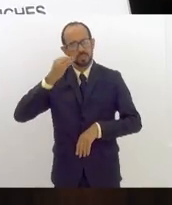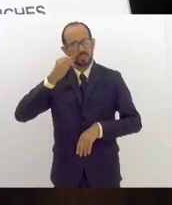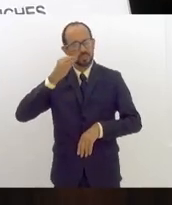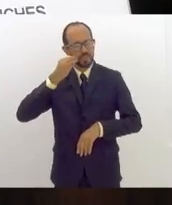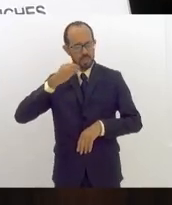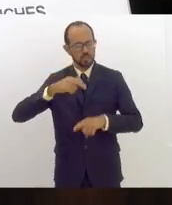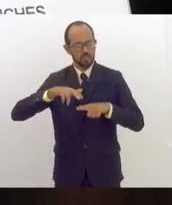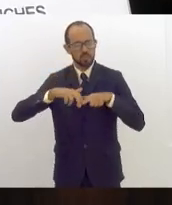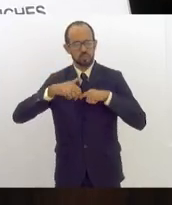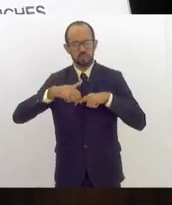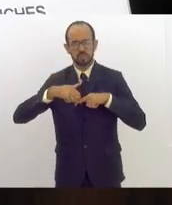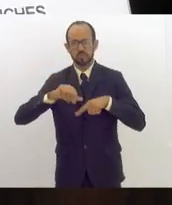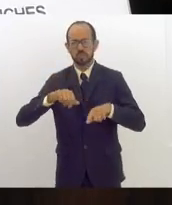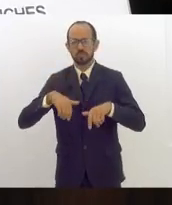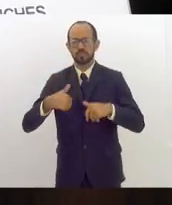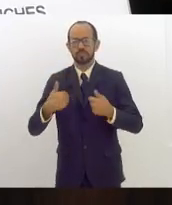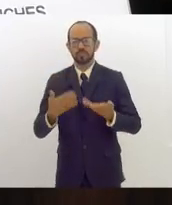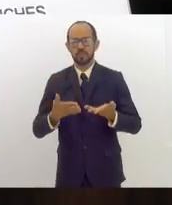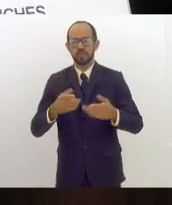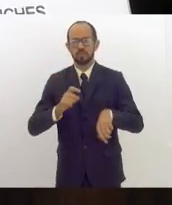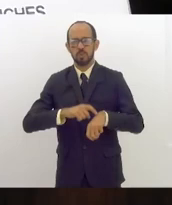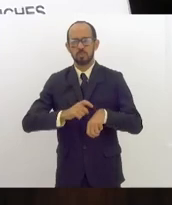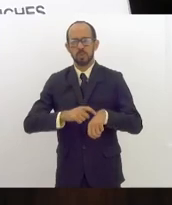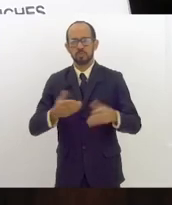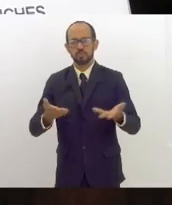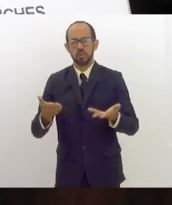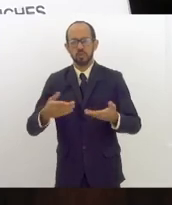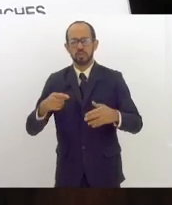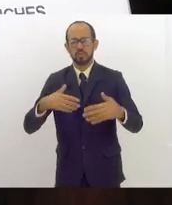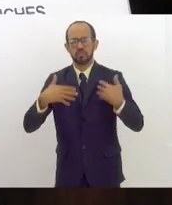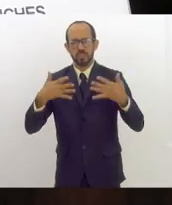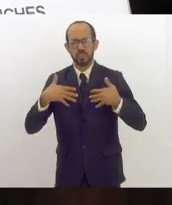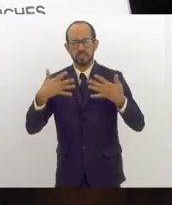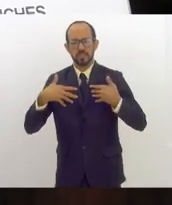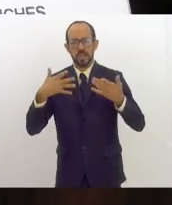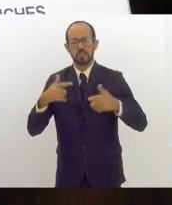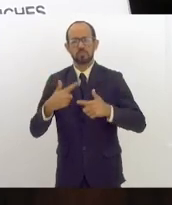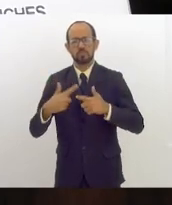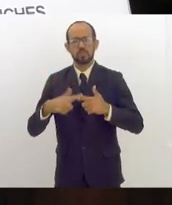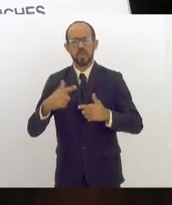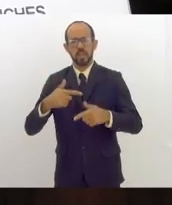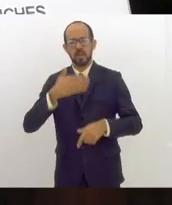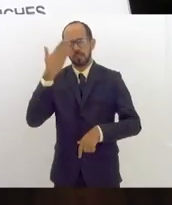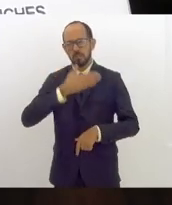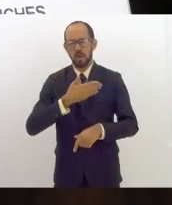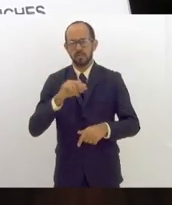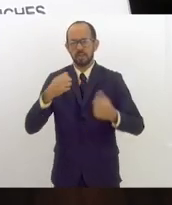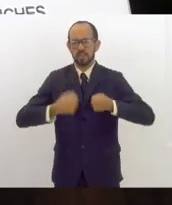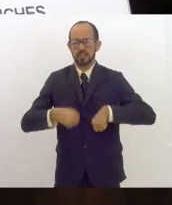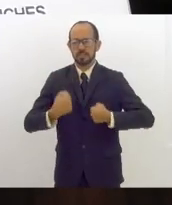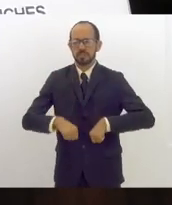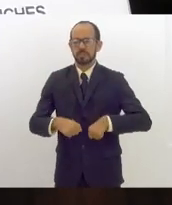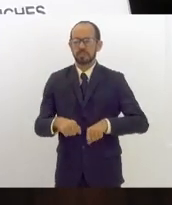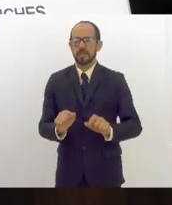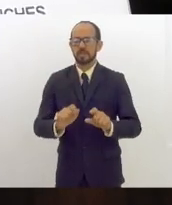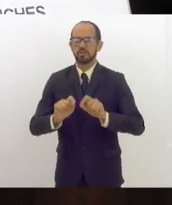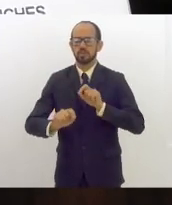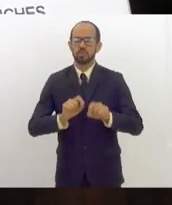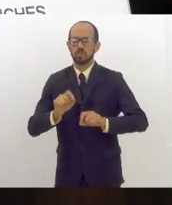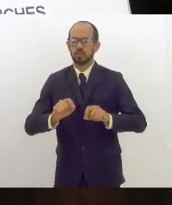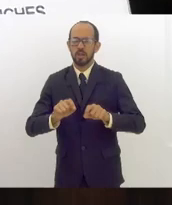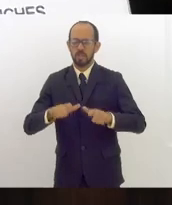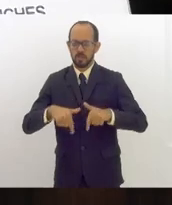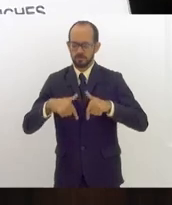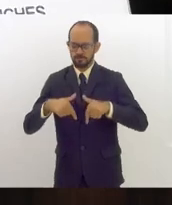então o momento hoje é um momento de muita felicidade porque se comprovou a necessidade né daquela postura da